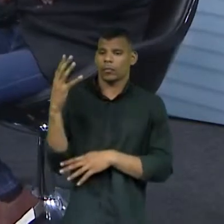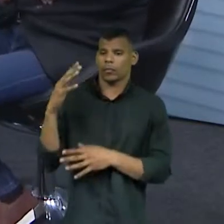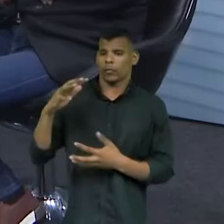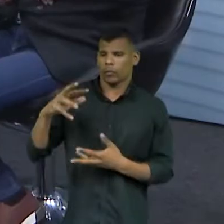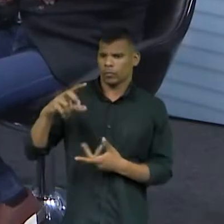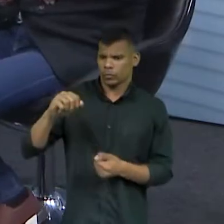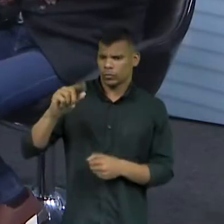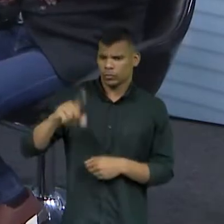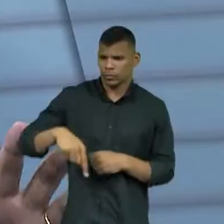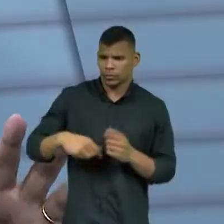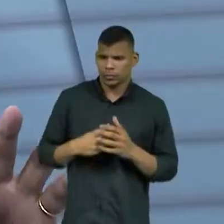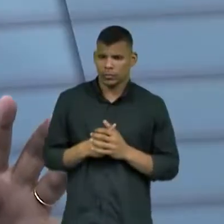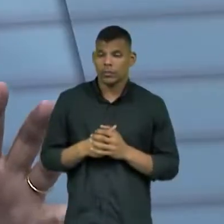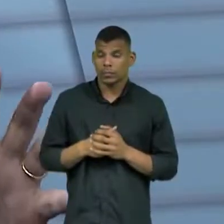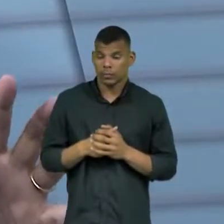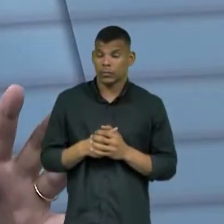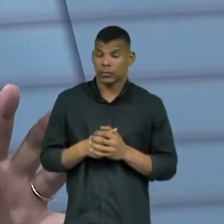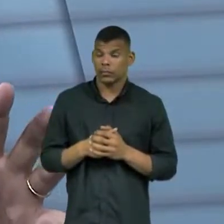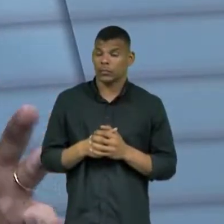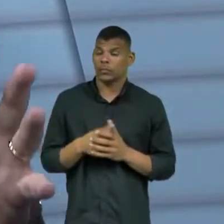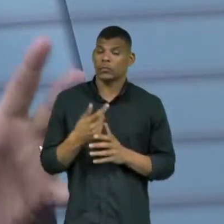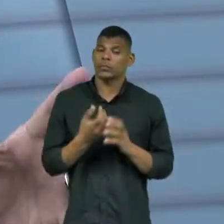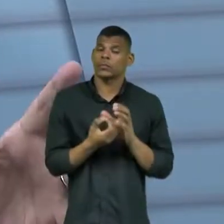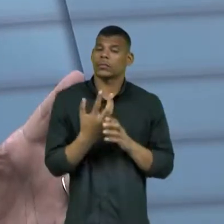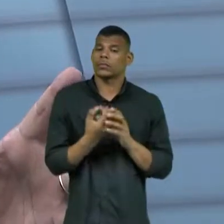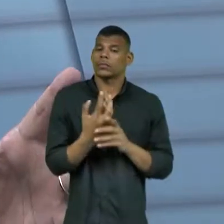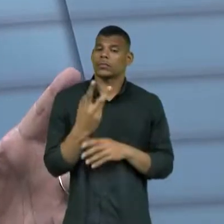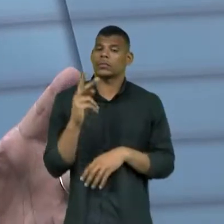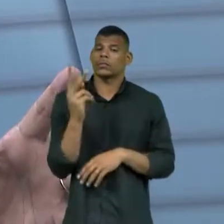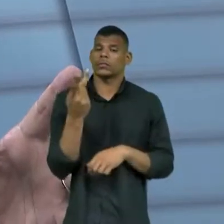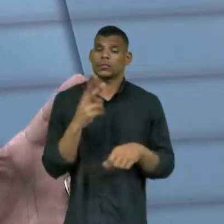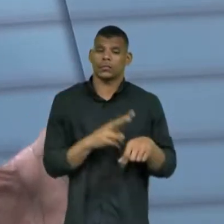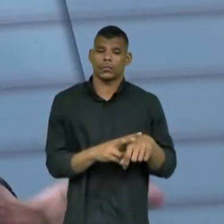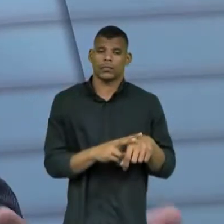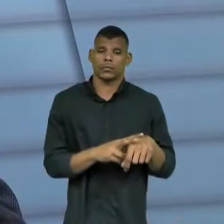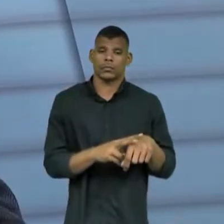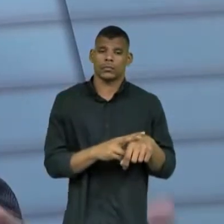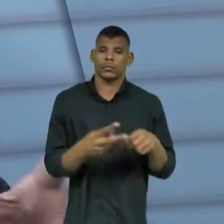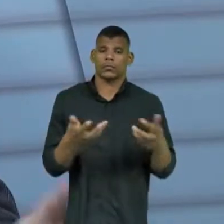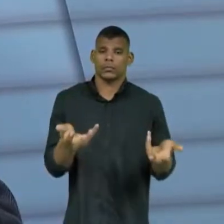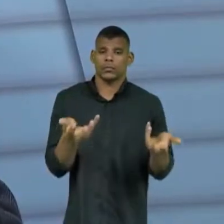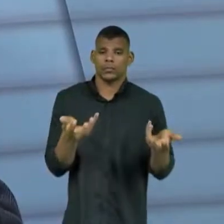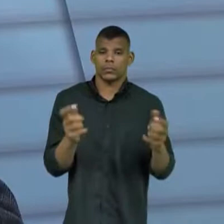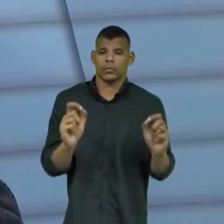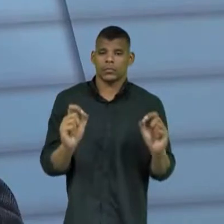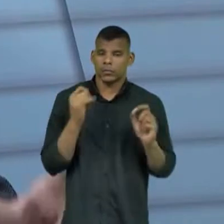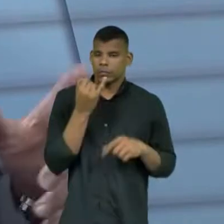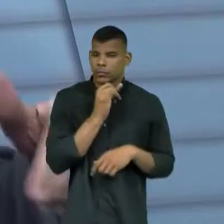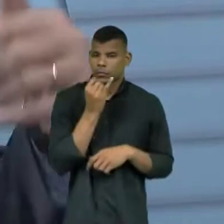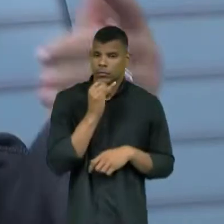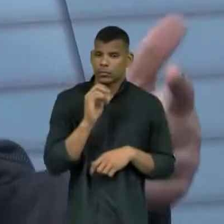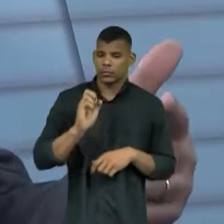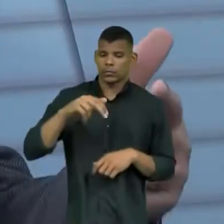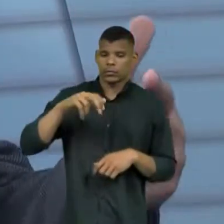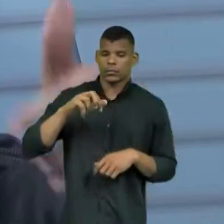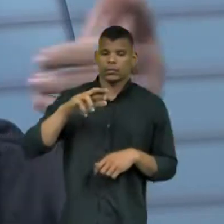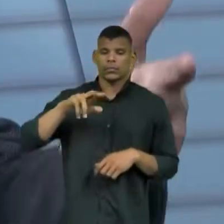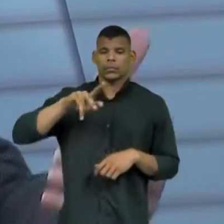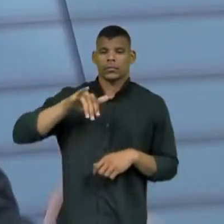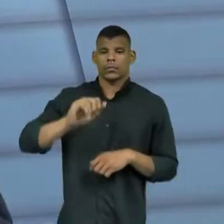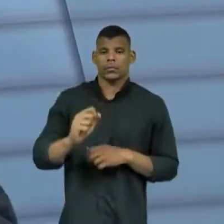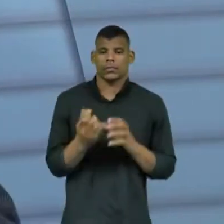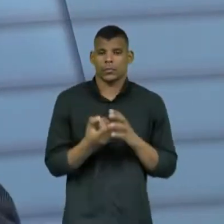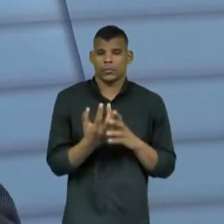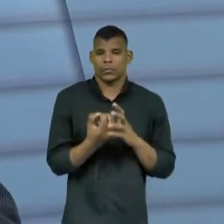É. E a produção de hidrogênio verde requer muita energia para que você possa